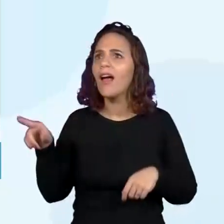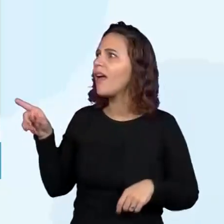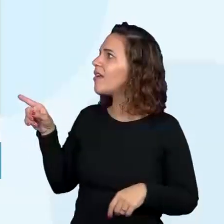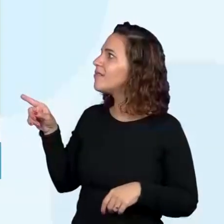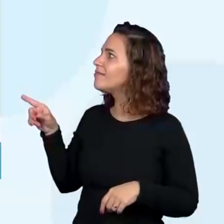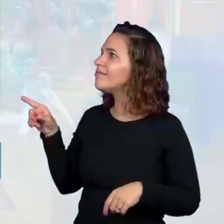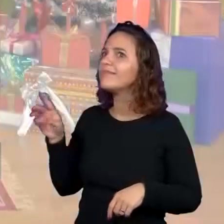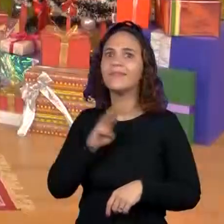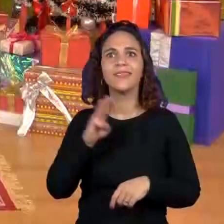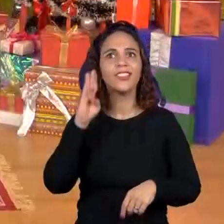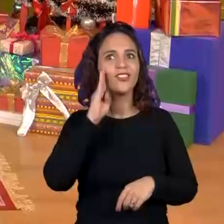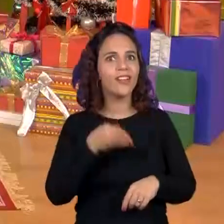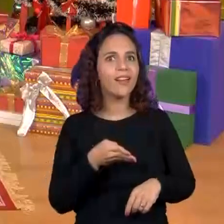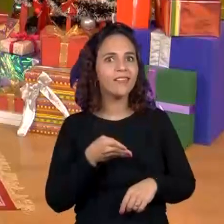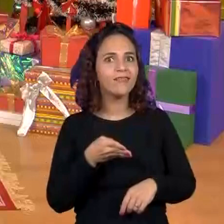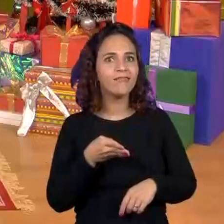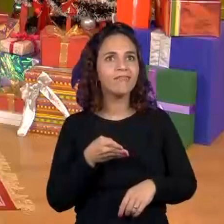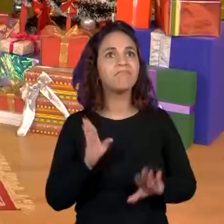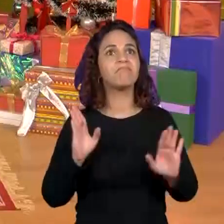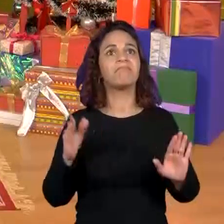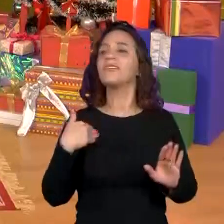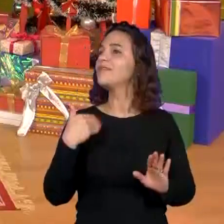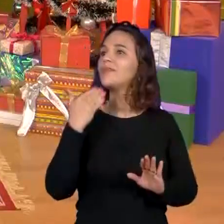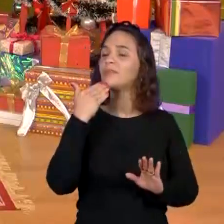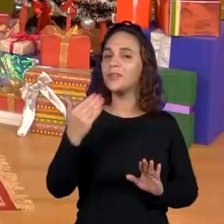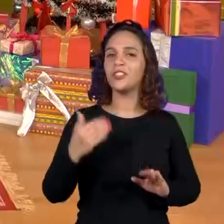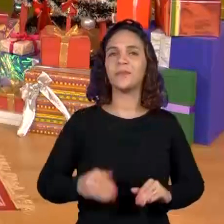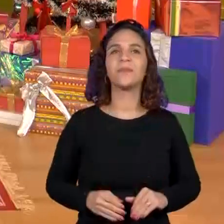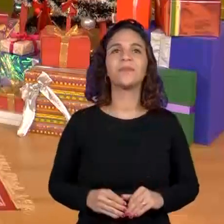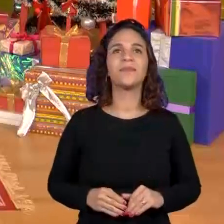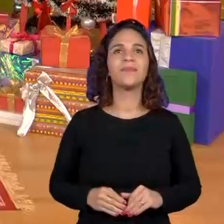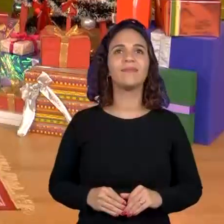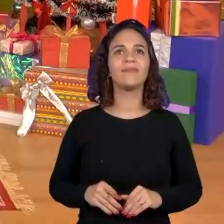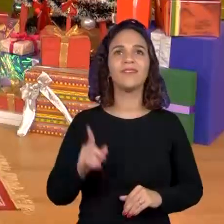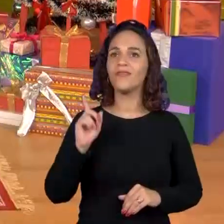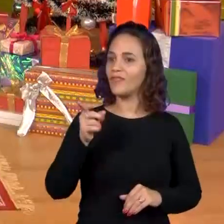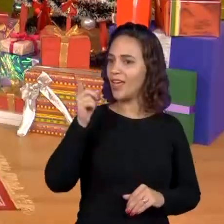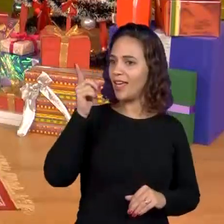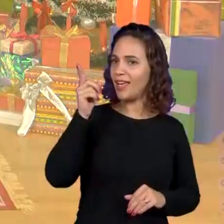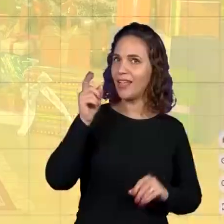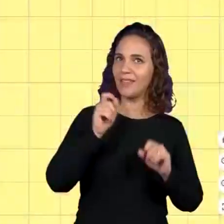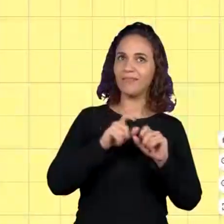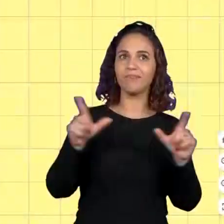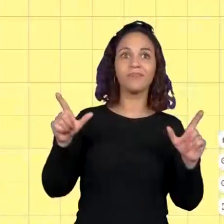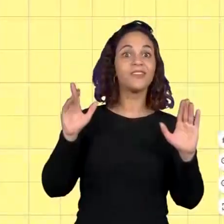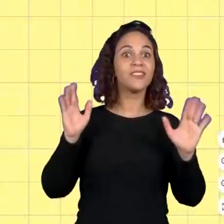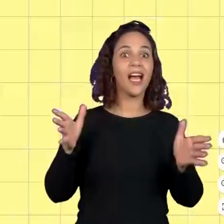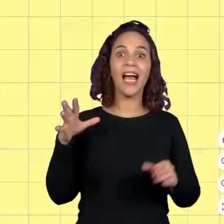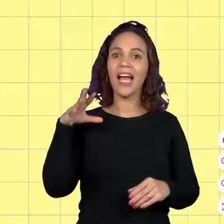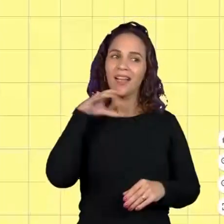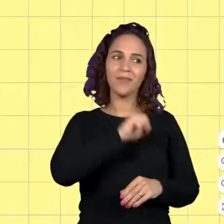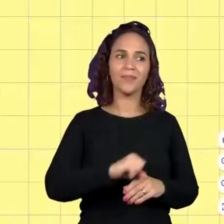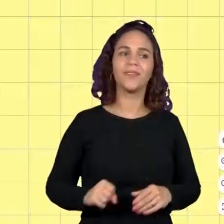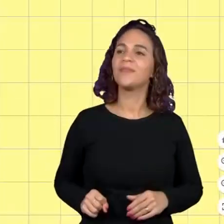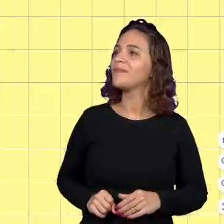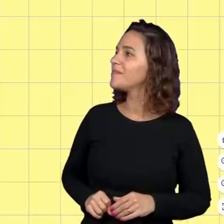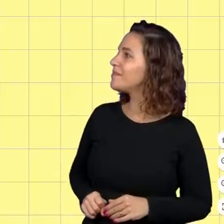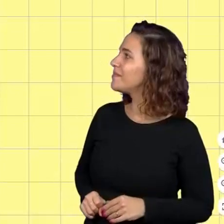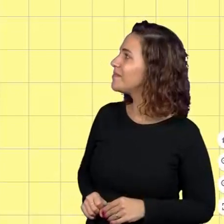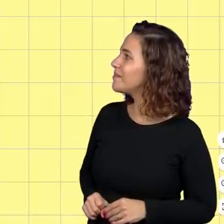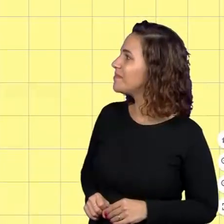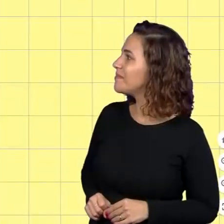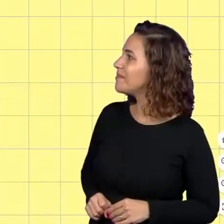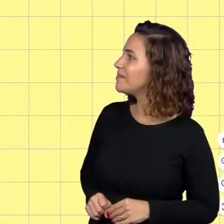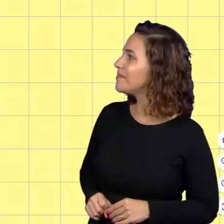no GeoGebra? A Então- gente vai pedir pro oráculo colocar na tela pra gente. Tecnologia. Pá! Oh, já foi, que rápido. Olha aí,